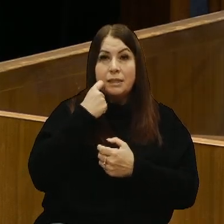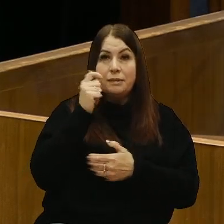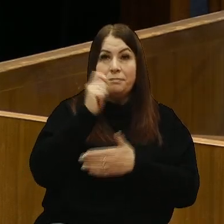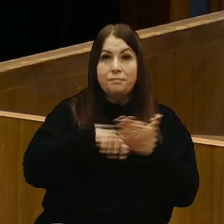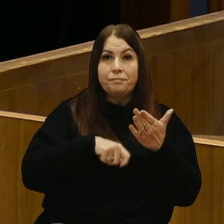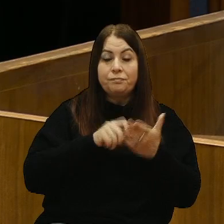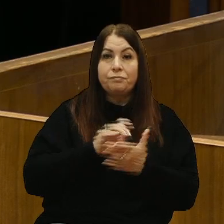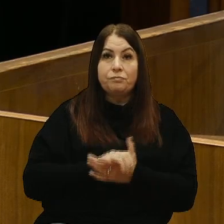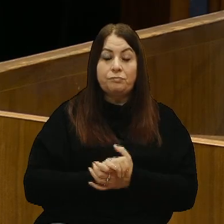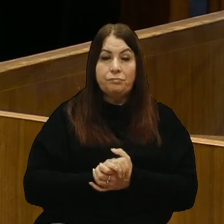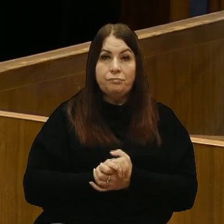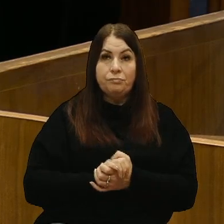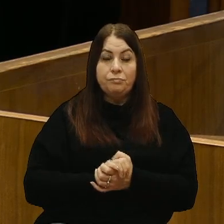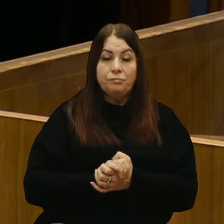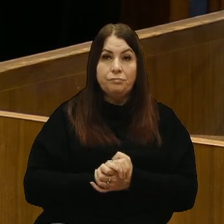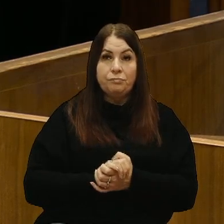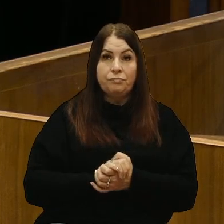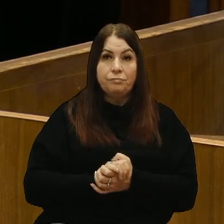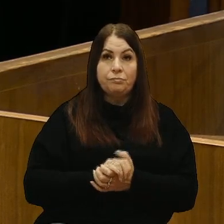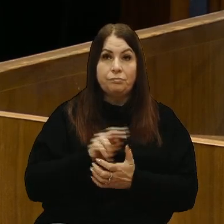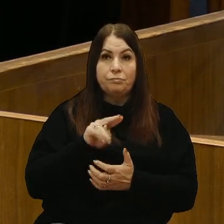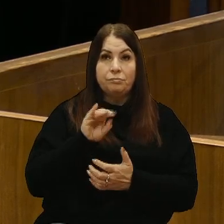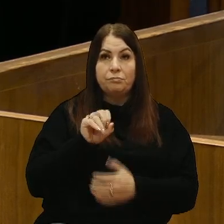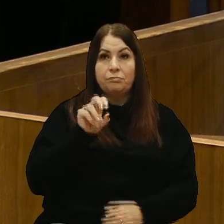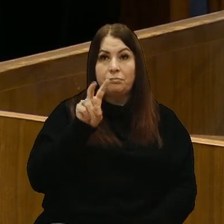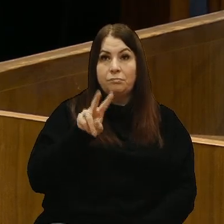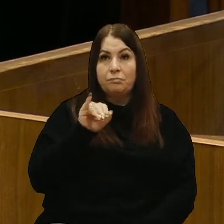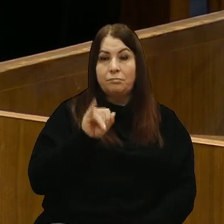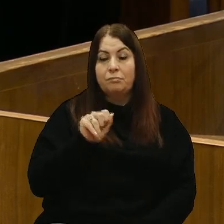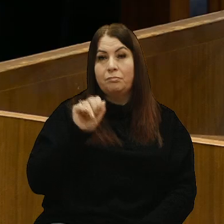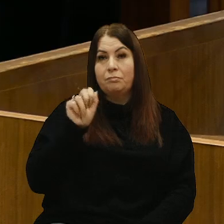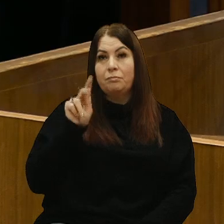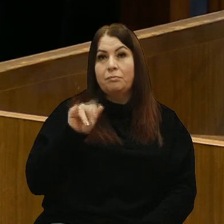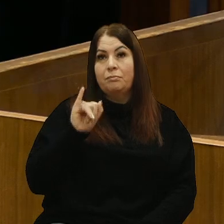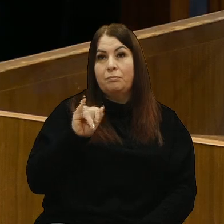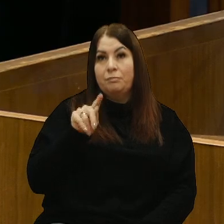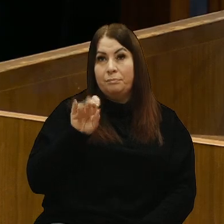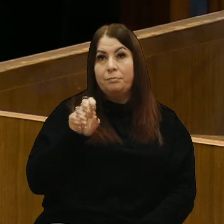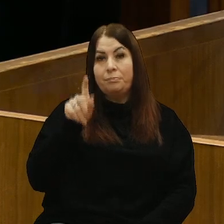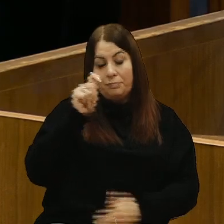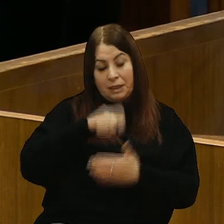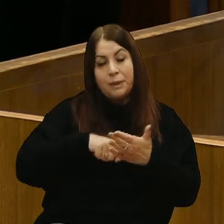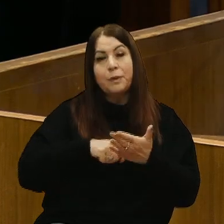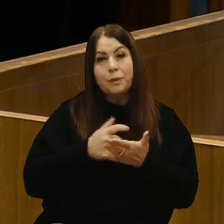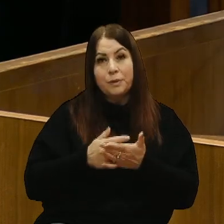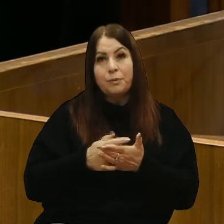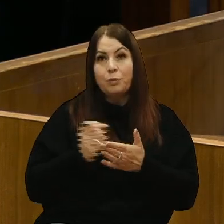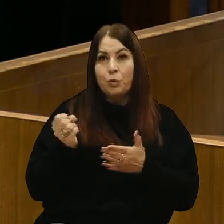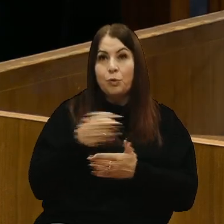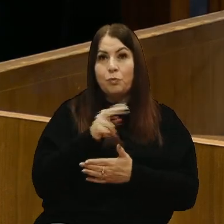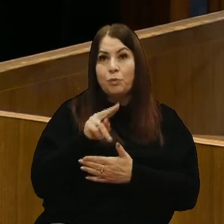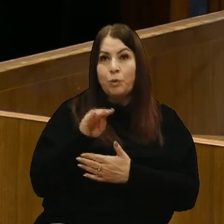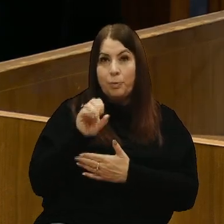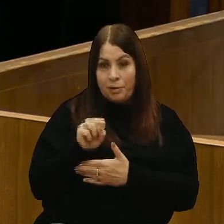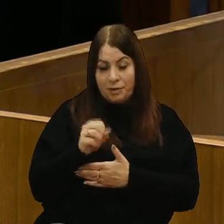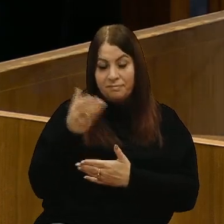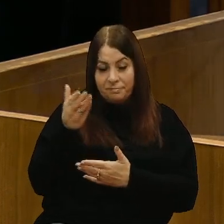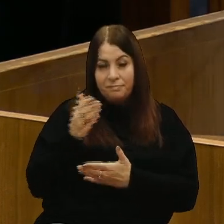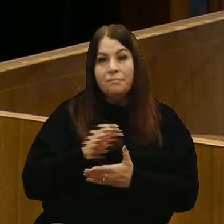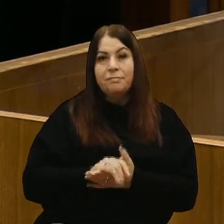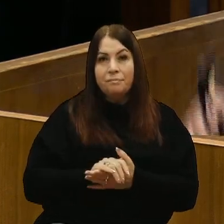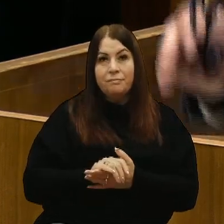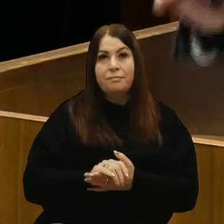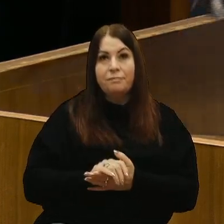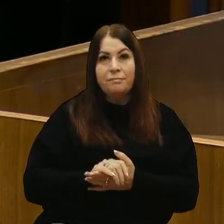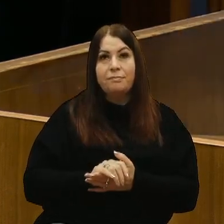assinatura lá na UBS do Vila IP, assinatura de uma nova UBS, essa